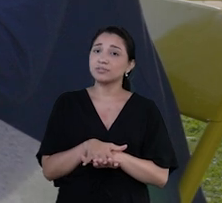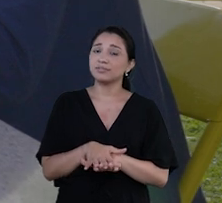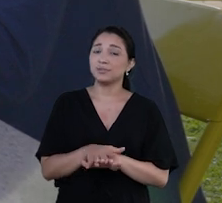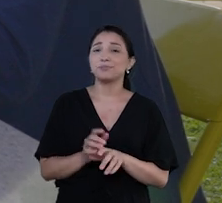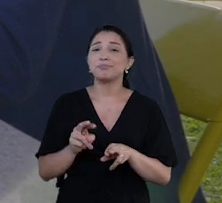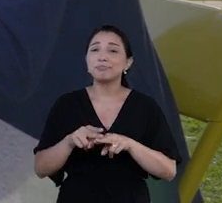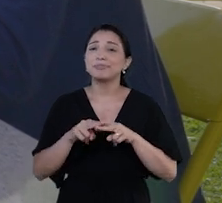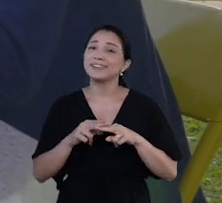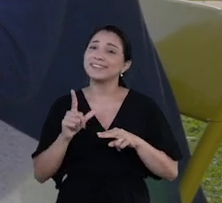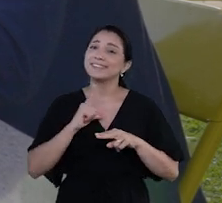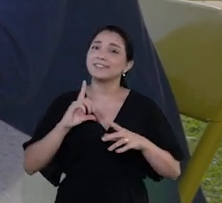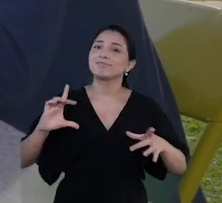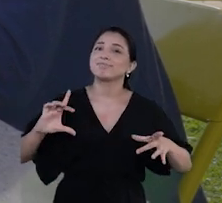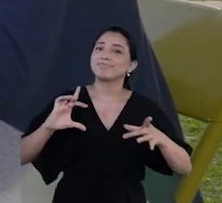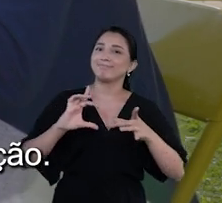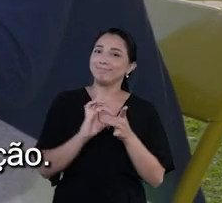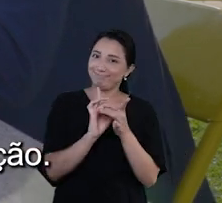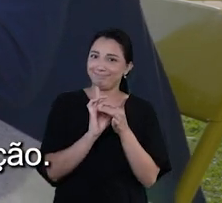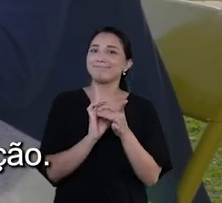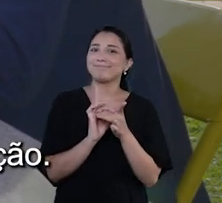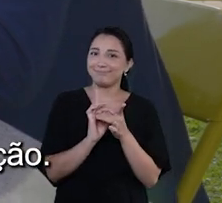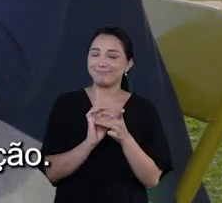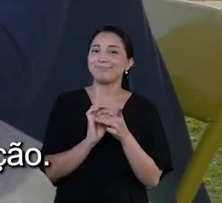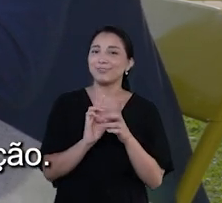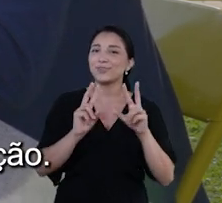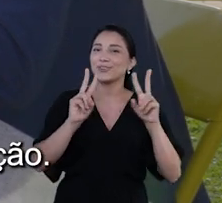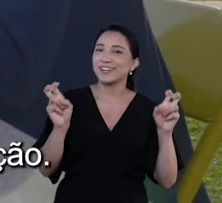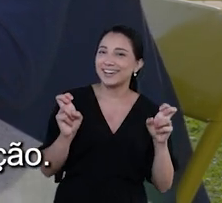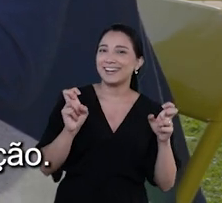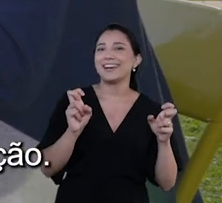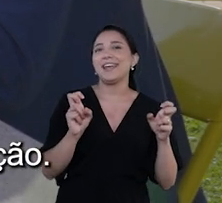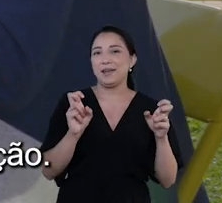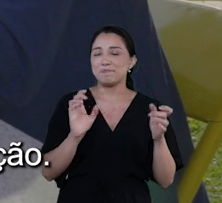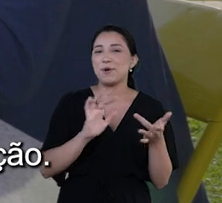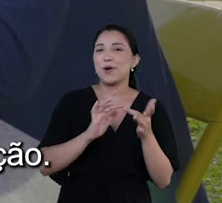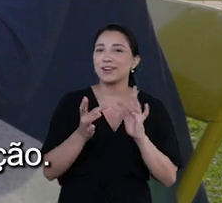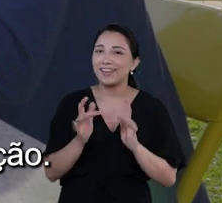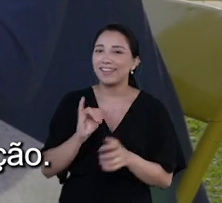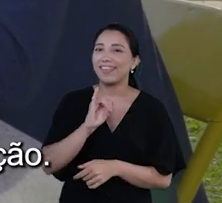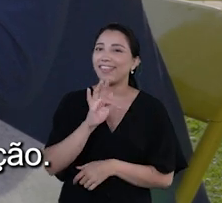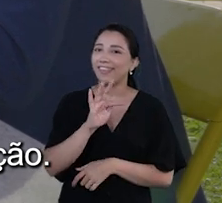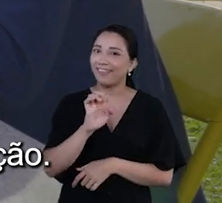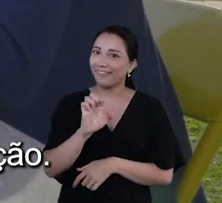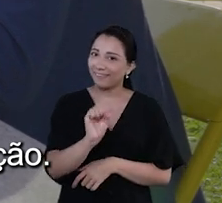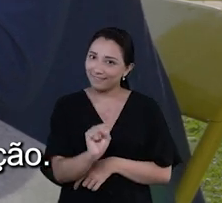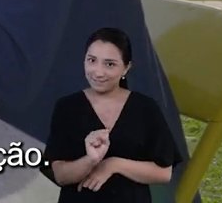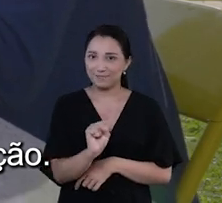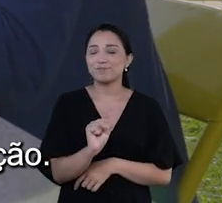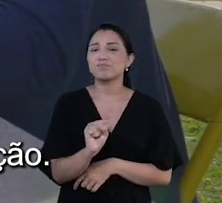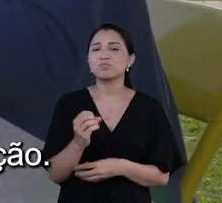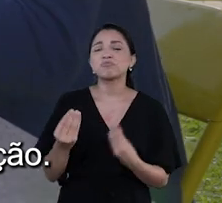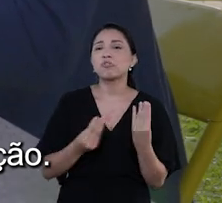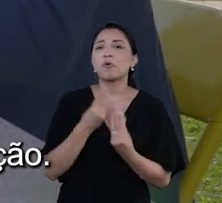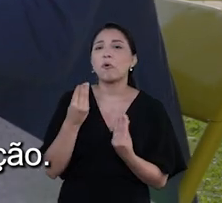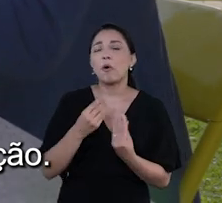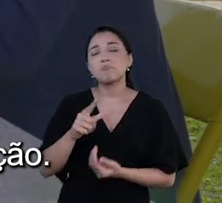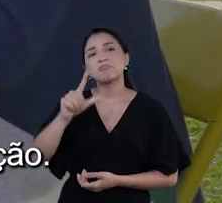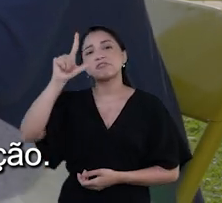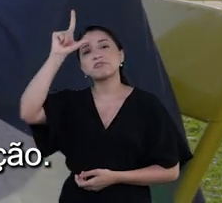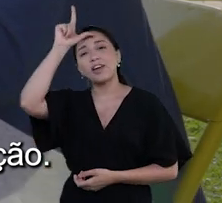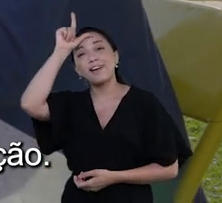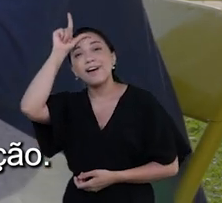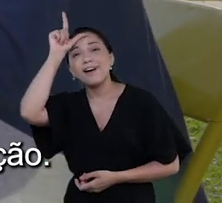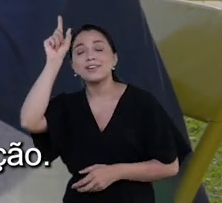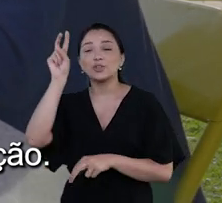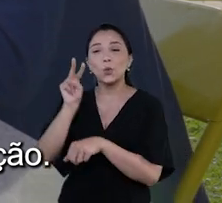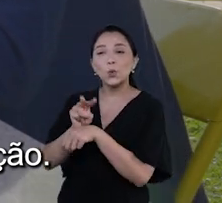Zip né que é educar vamos se faz sustentabilidade governança eh eh e o meio ambiente o